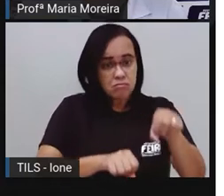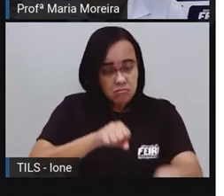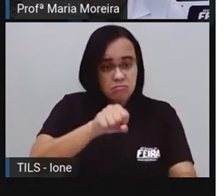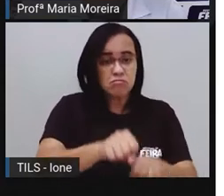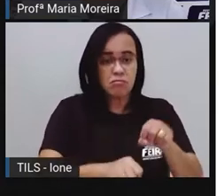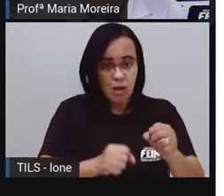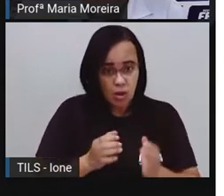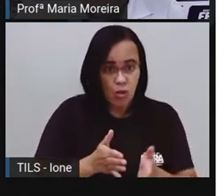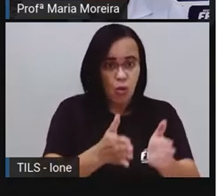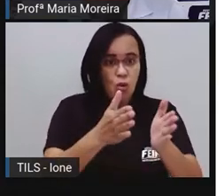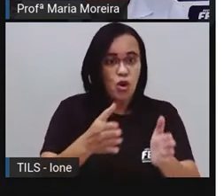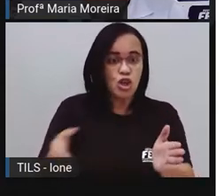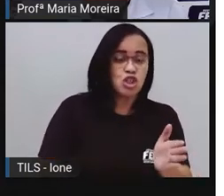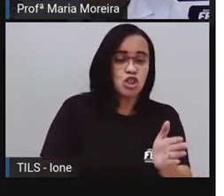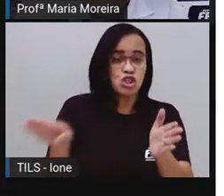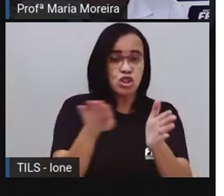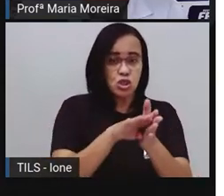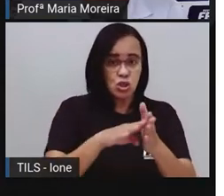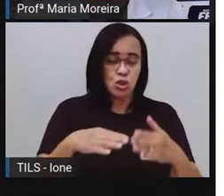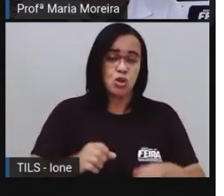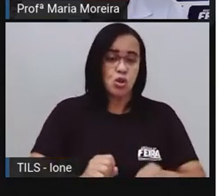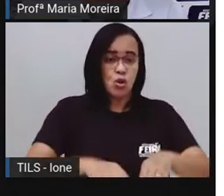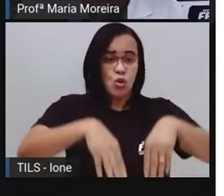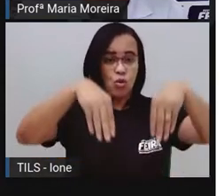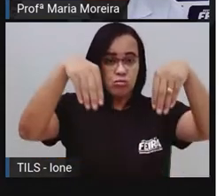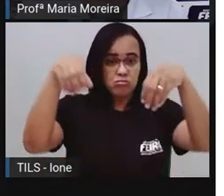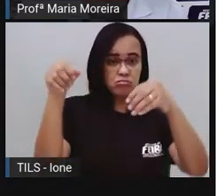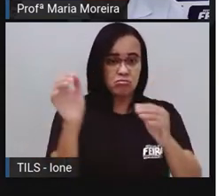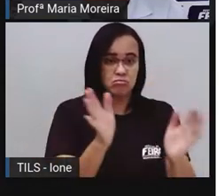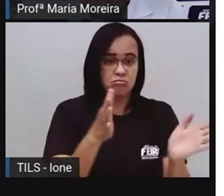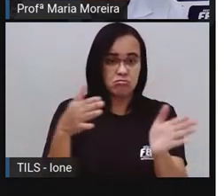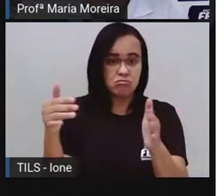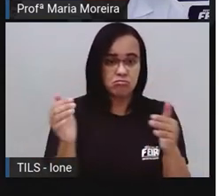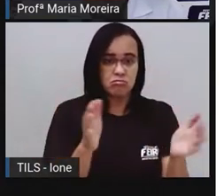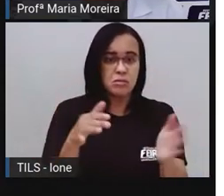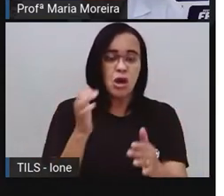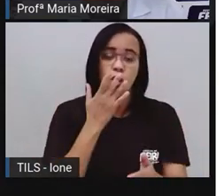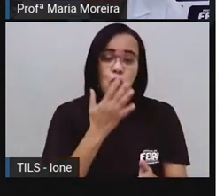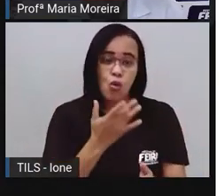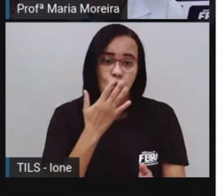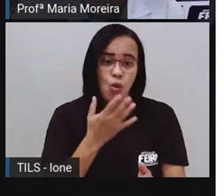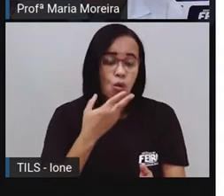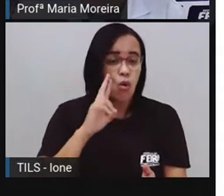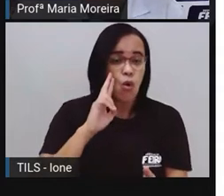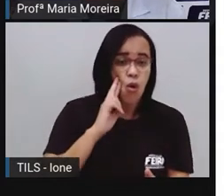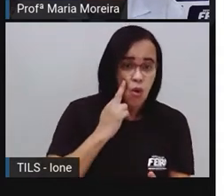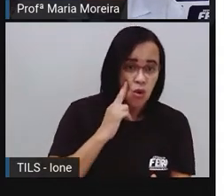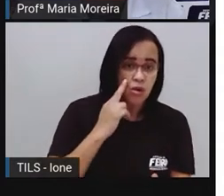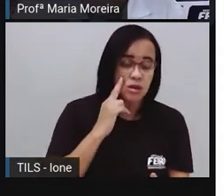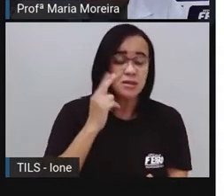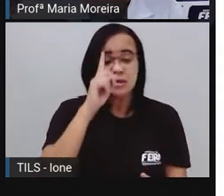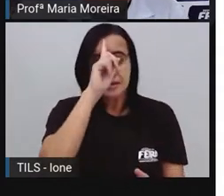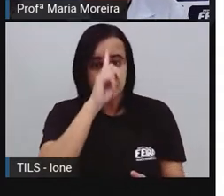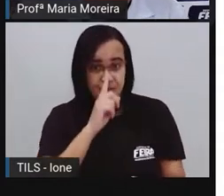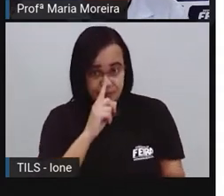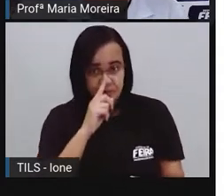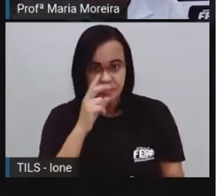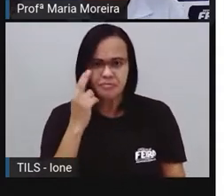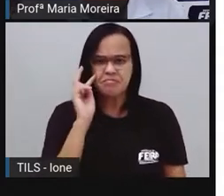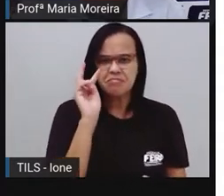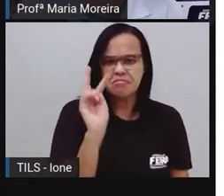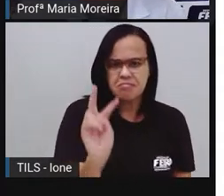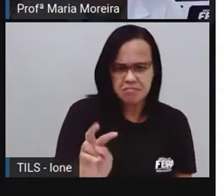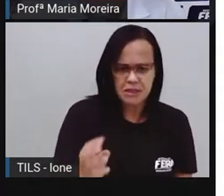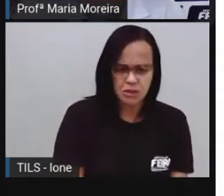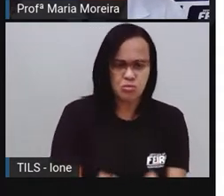a um lindo castelo, pintado de rosa e amarelo. No parque, uma fonte redonda